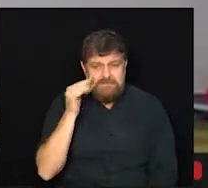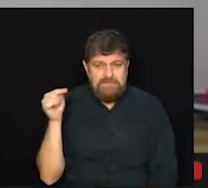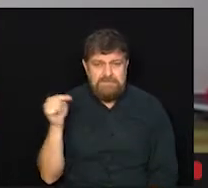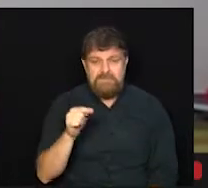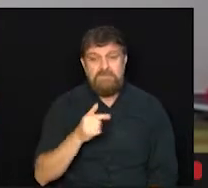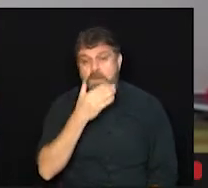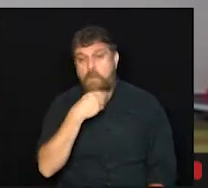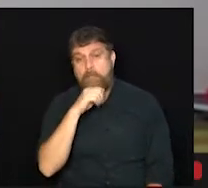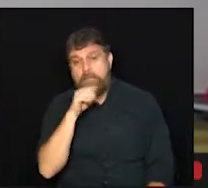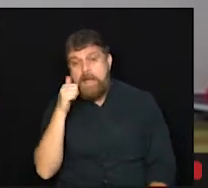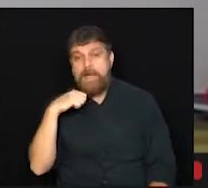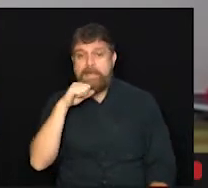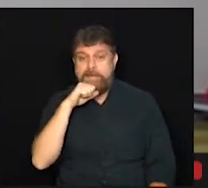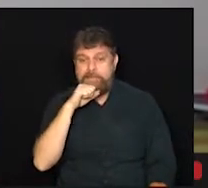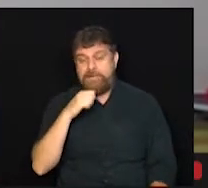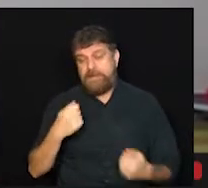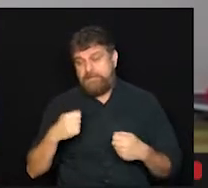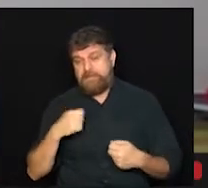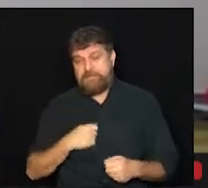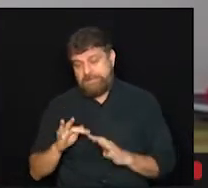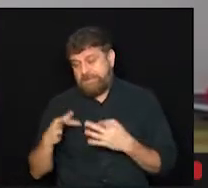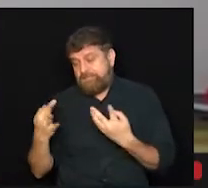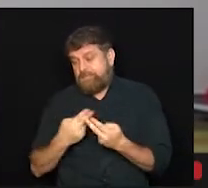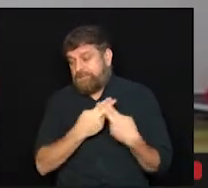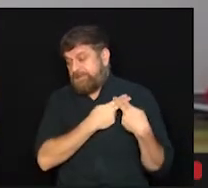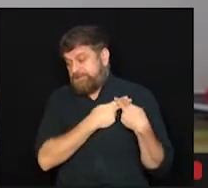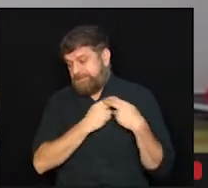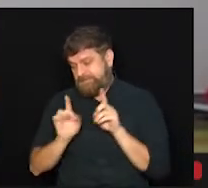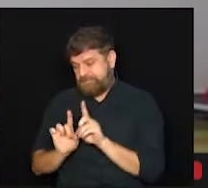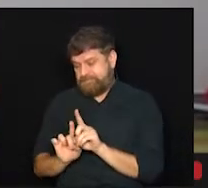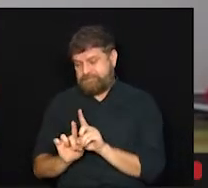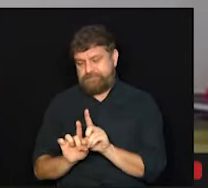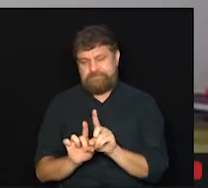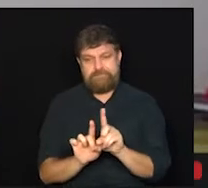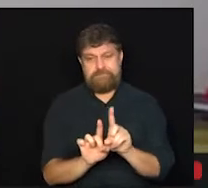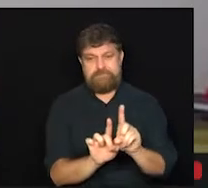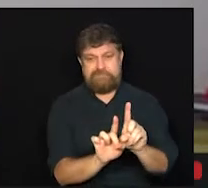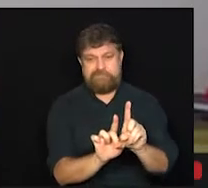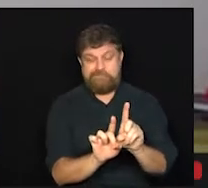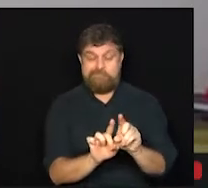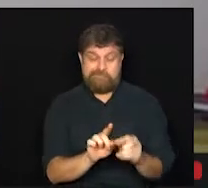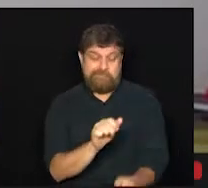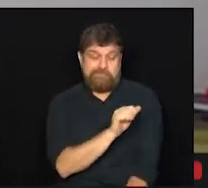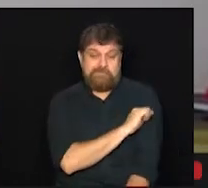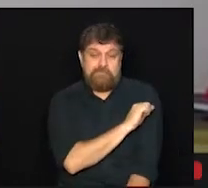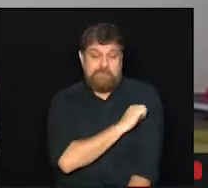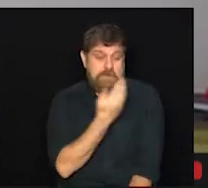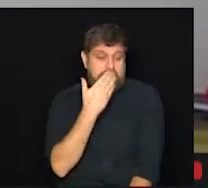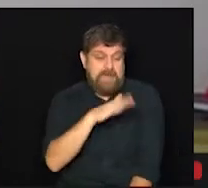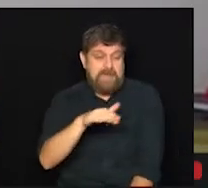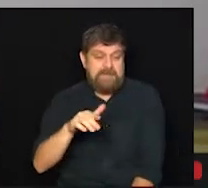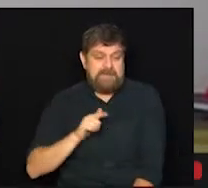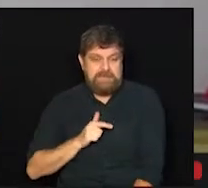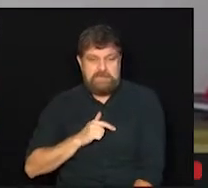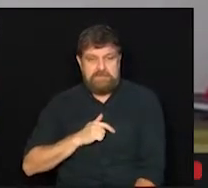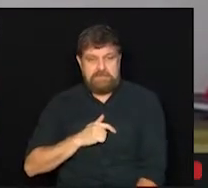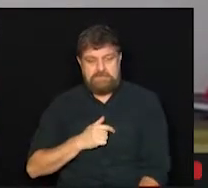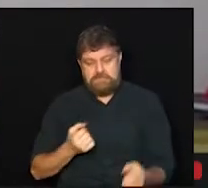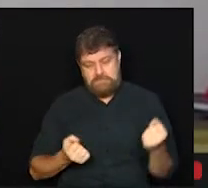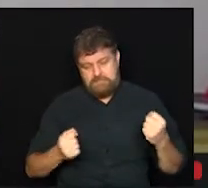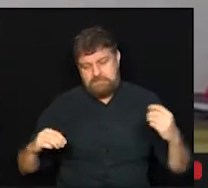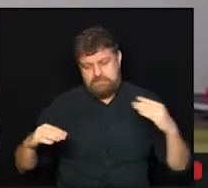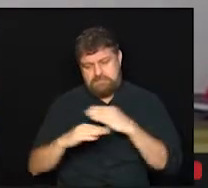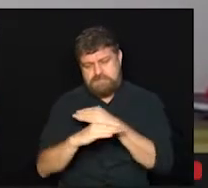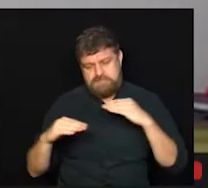pelos pais, pelos parentes, enfim, vai acontecer, né, uma maior mobilidade. Isso é